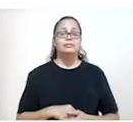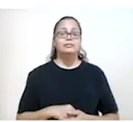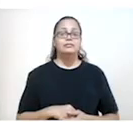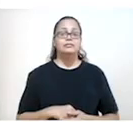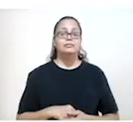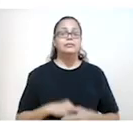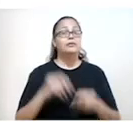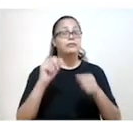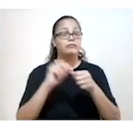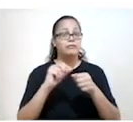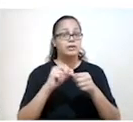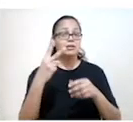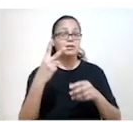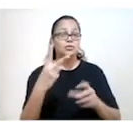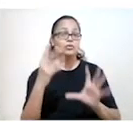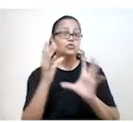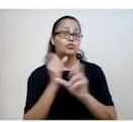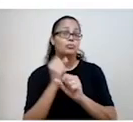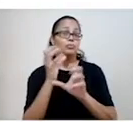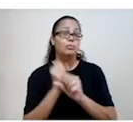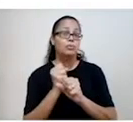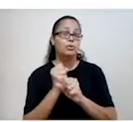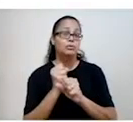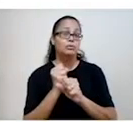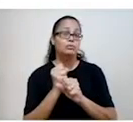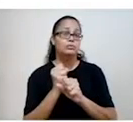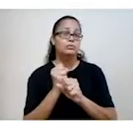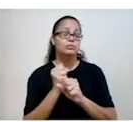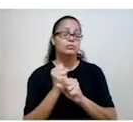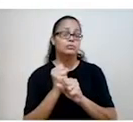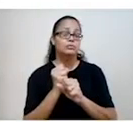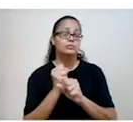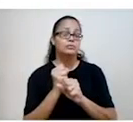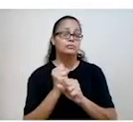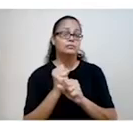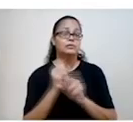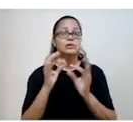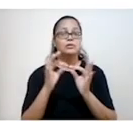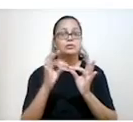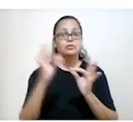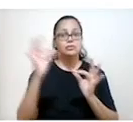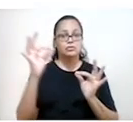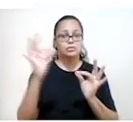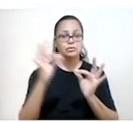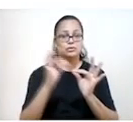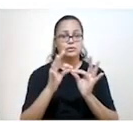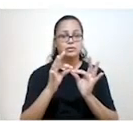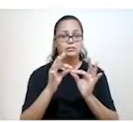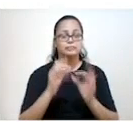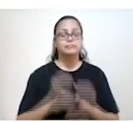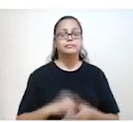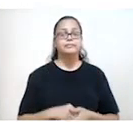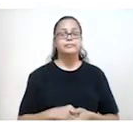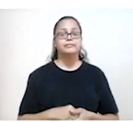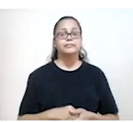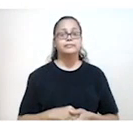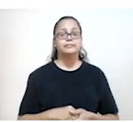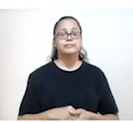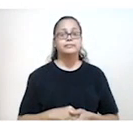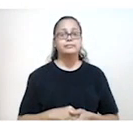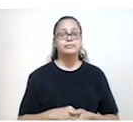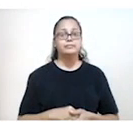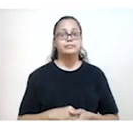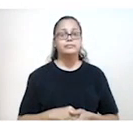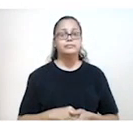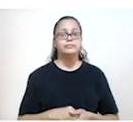basta 2 pontos. Então, se eu tenho esse ponto aqui, 1, 2 e 2, 4, se eu ligar certinho aqui,